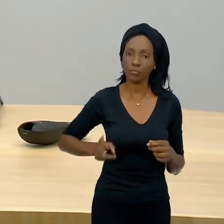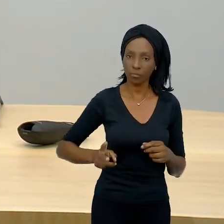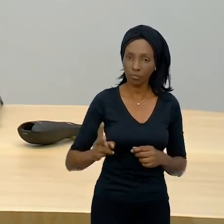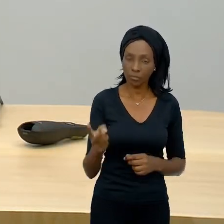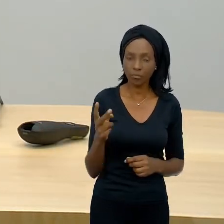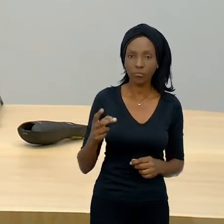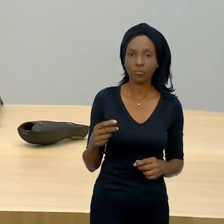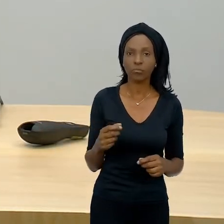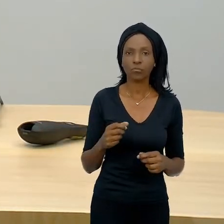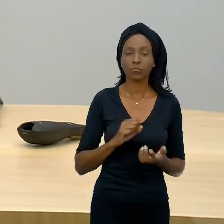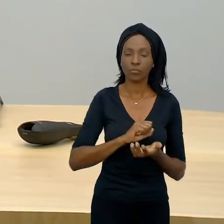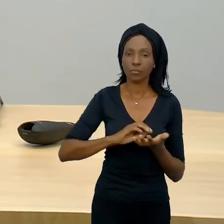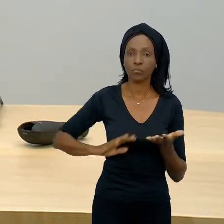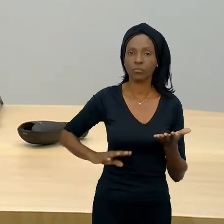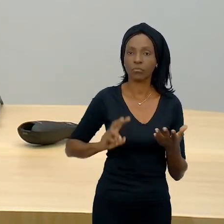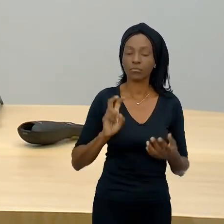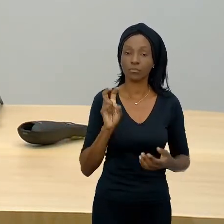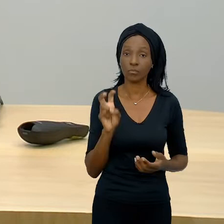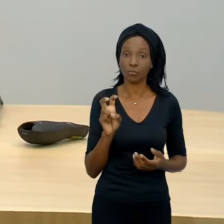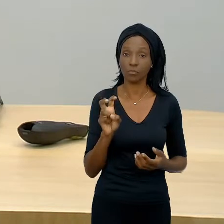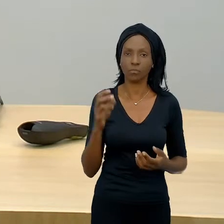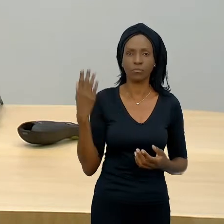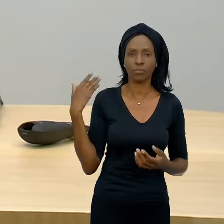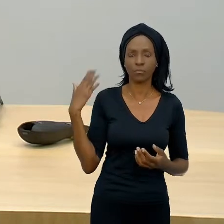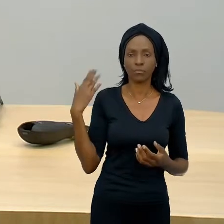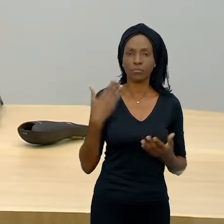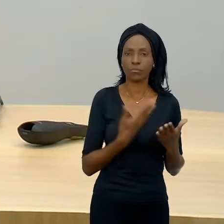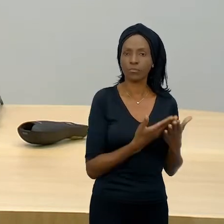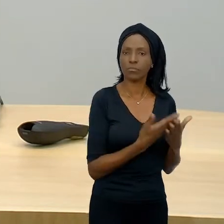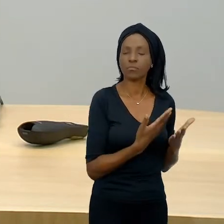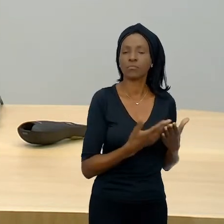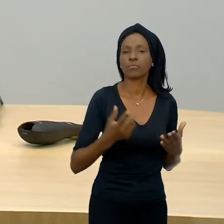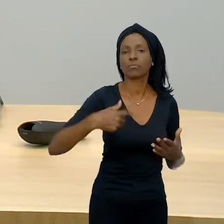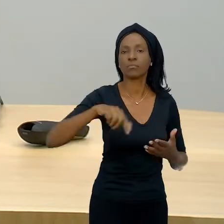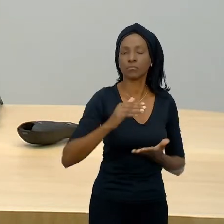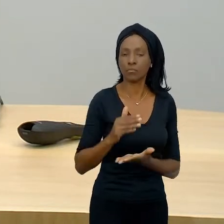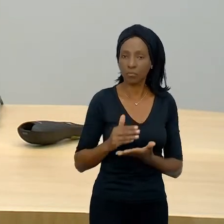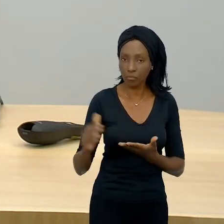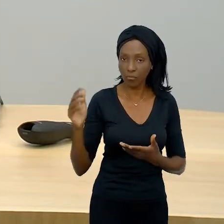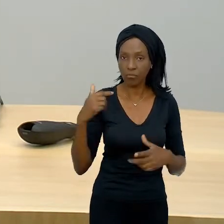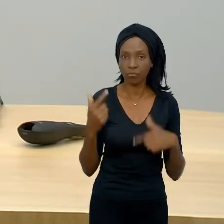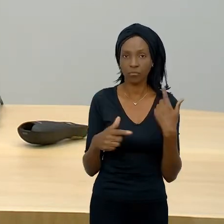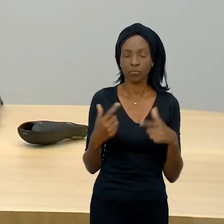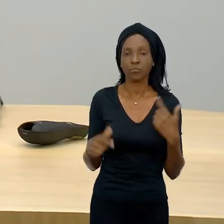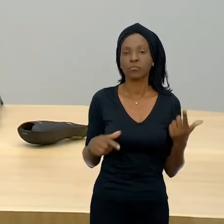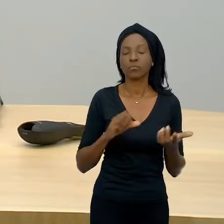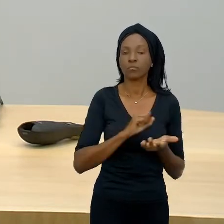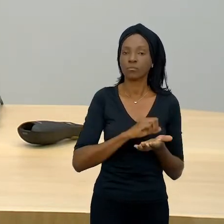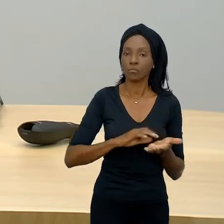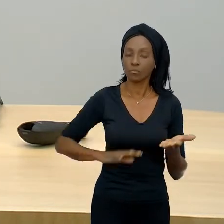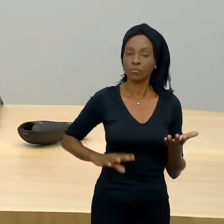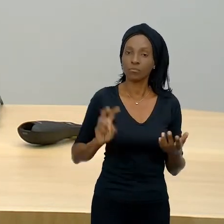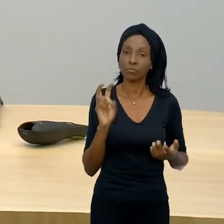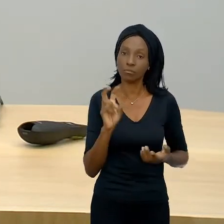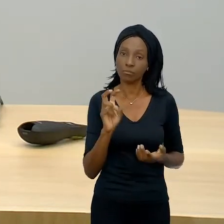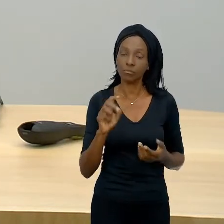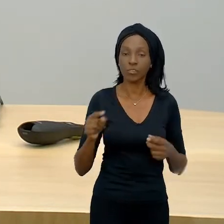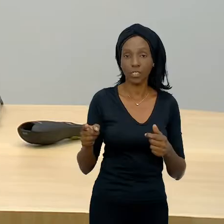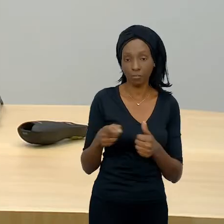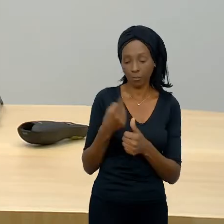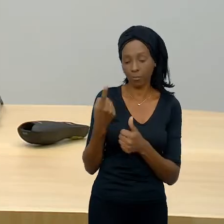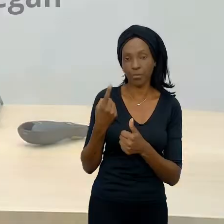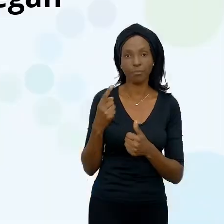na atividade 5, na nossa última aula, então a gente abriu, né, o trabalho com a atividade 5, tivemos a primeira